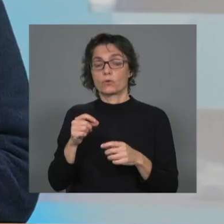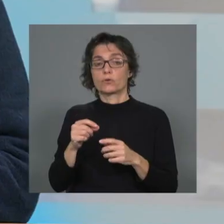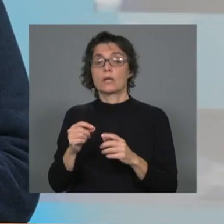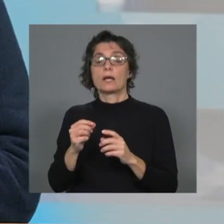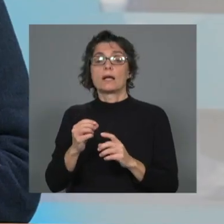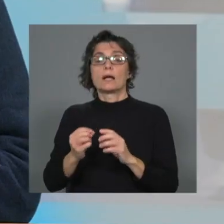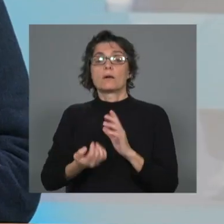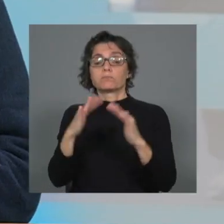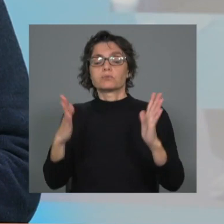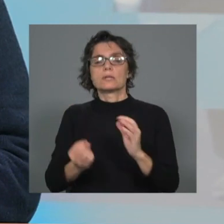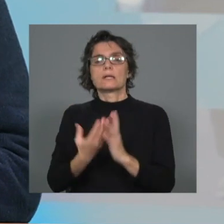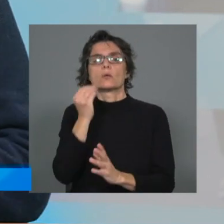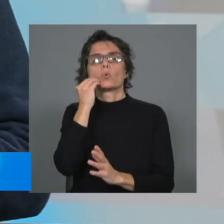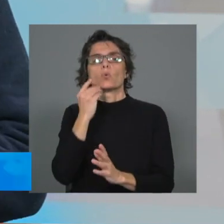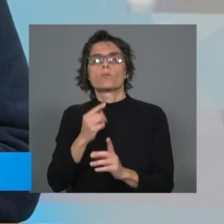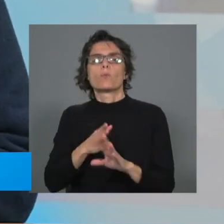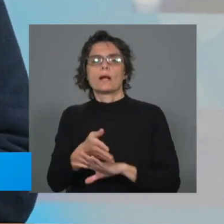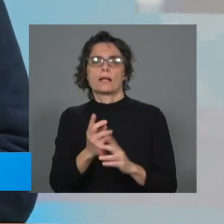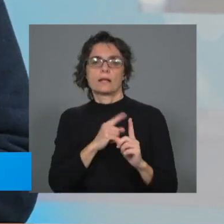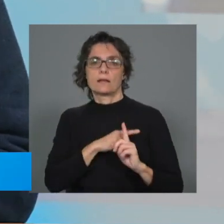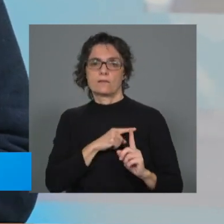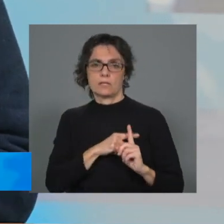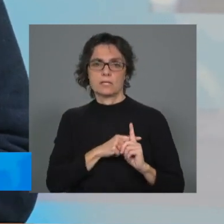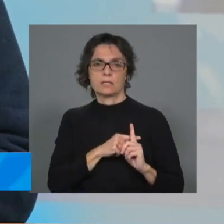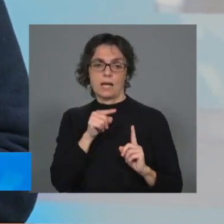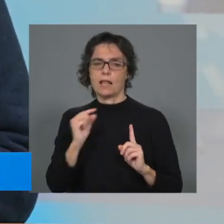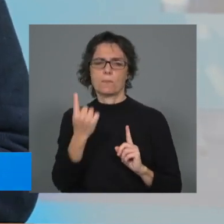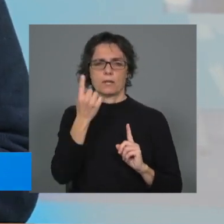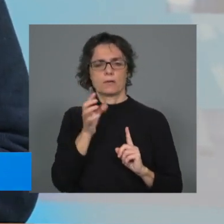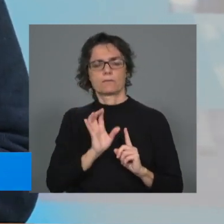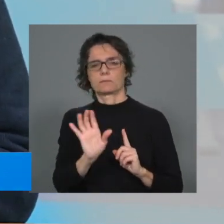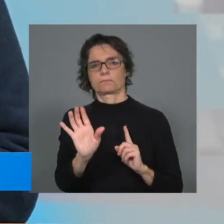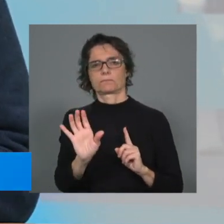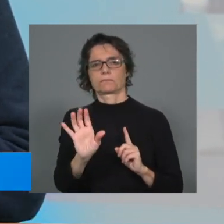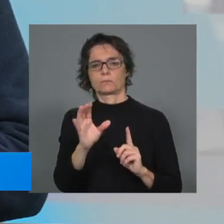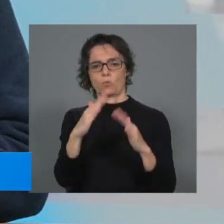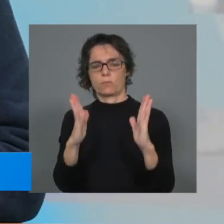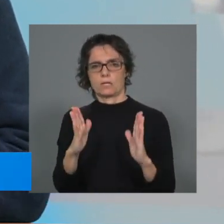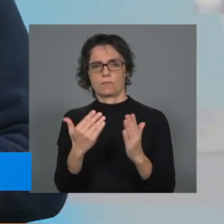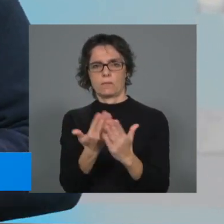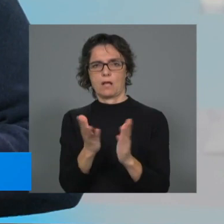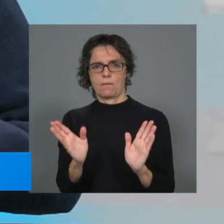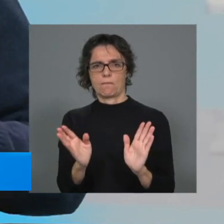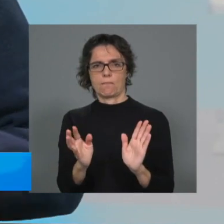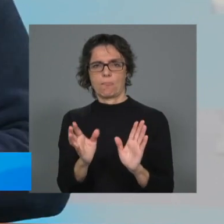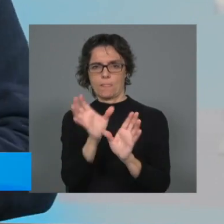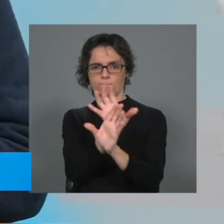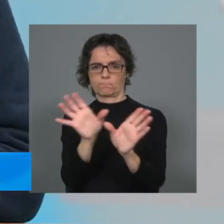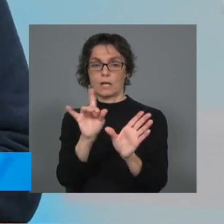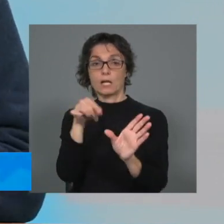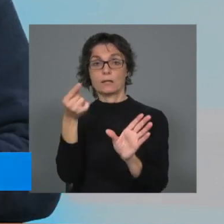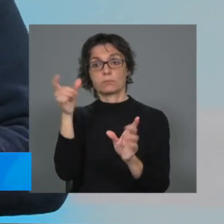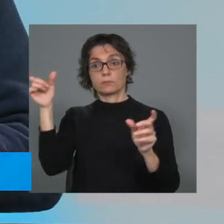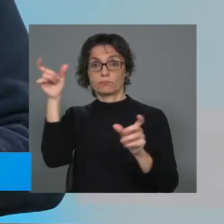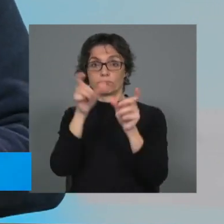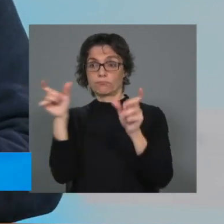Assis. Ele que representa pela primeira vez o presépio. Eu creio que essa representação e o alargamento das figuras é